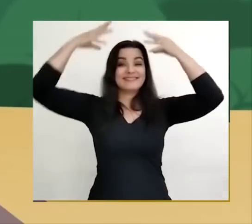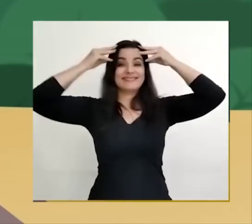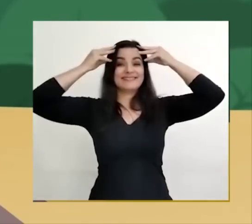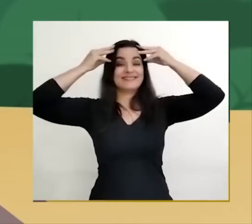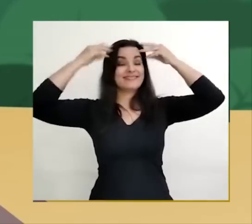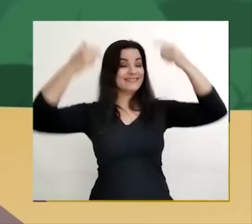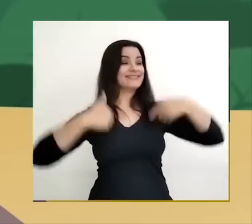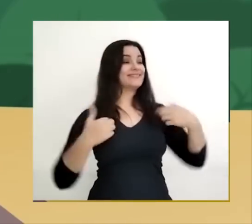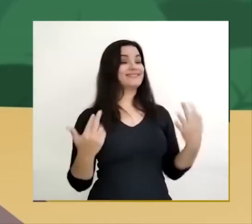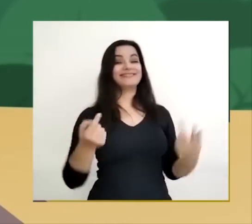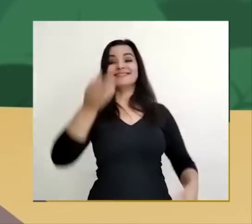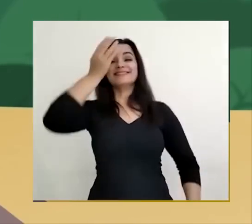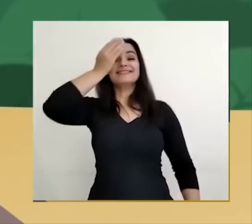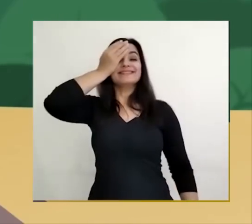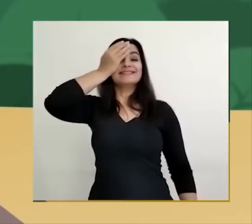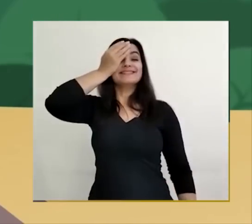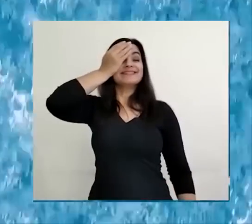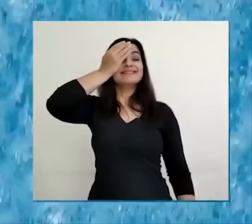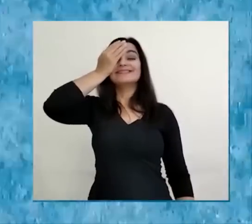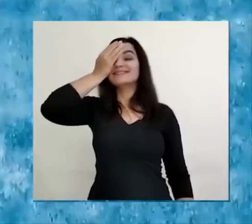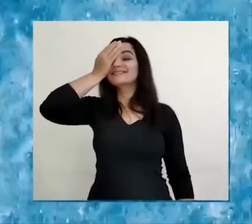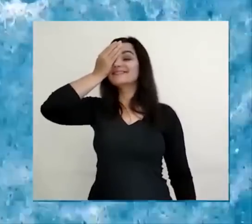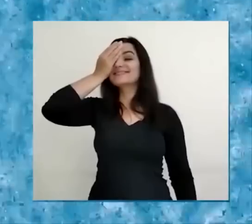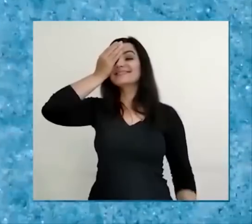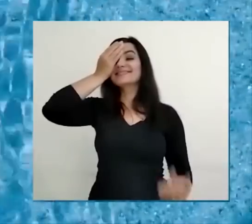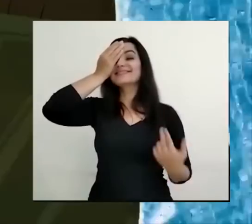Agora eu também sou um pirata!